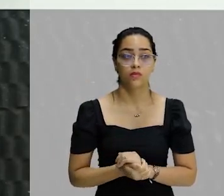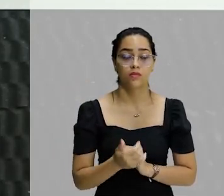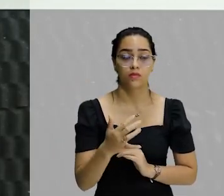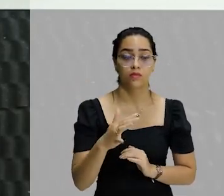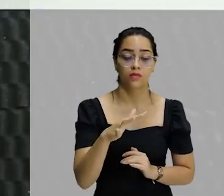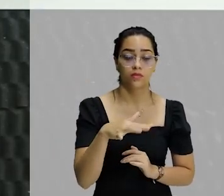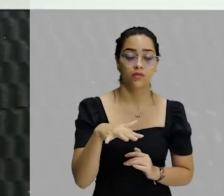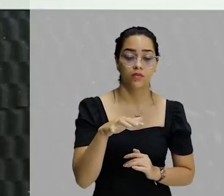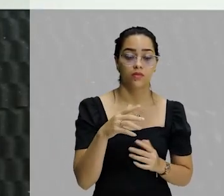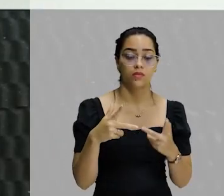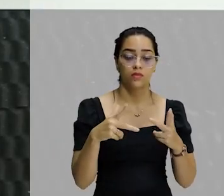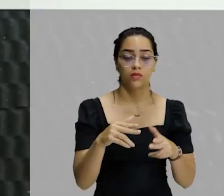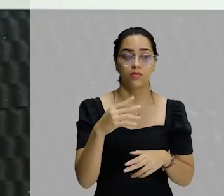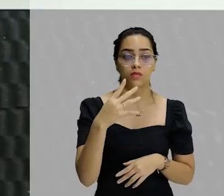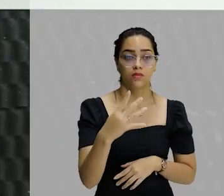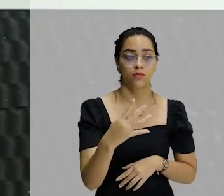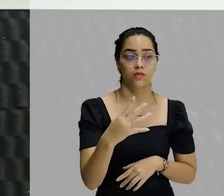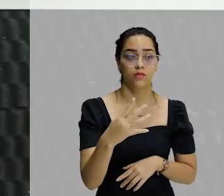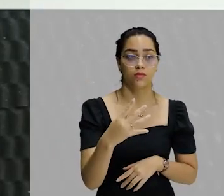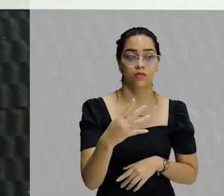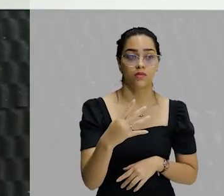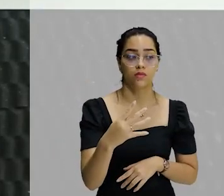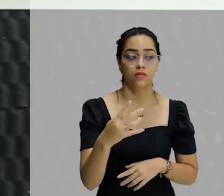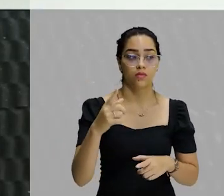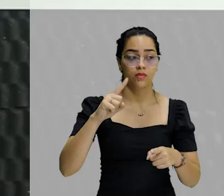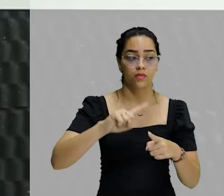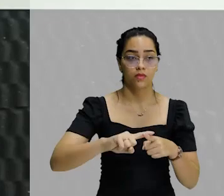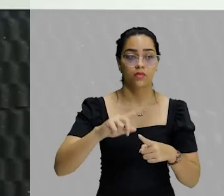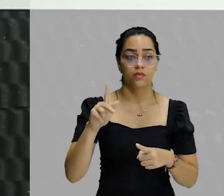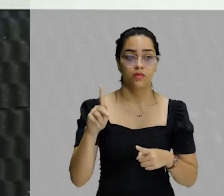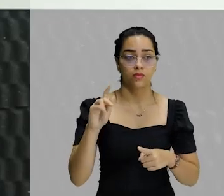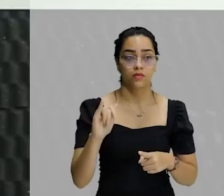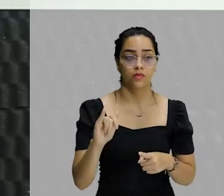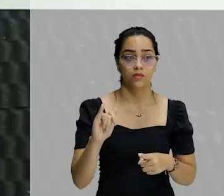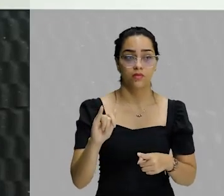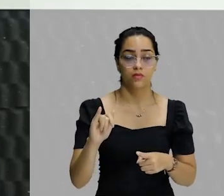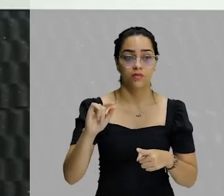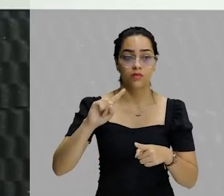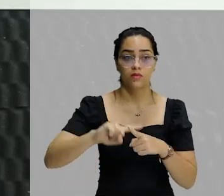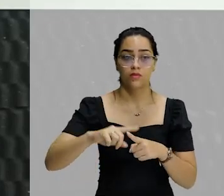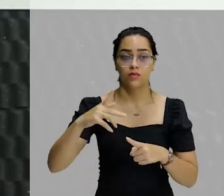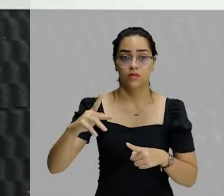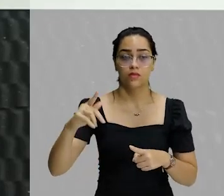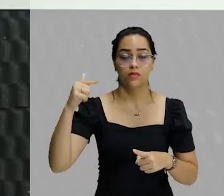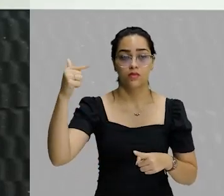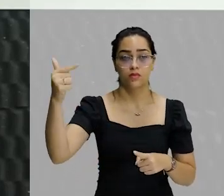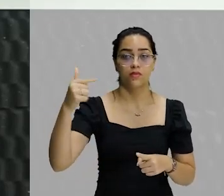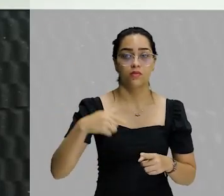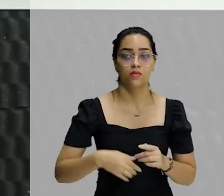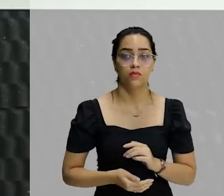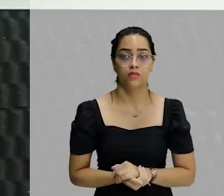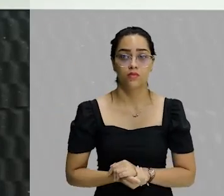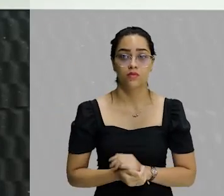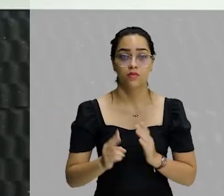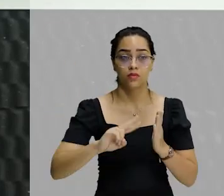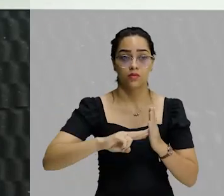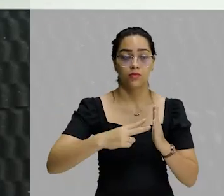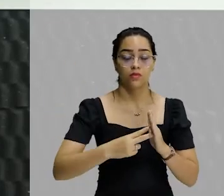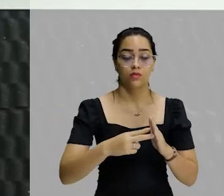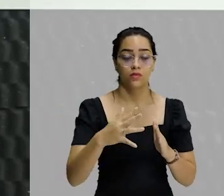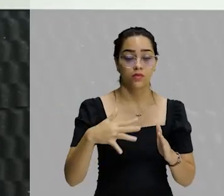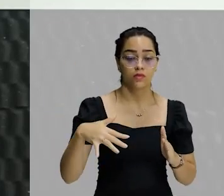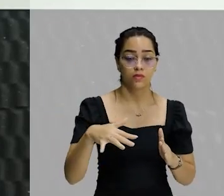vai ser igual a 4 vezes π vezes 4 ao quadrado. Ou seja, a área